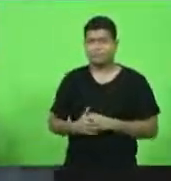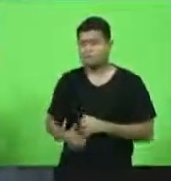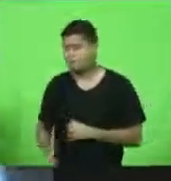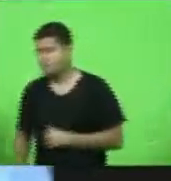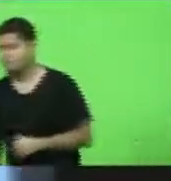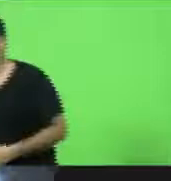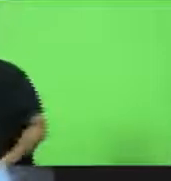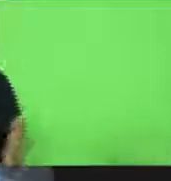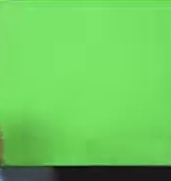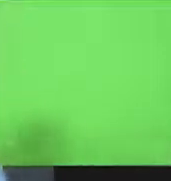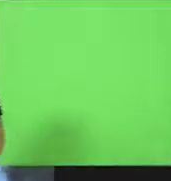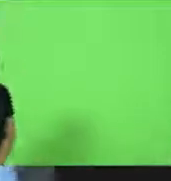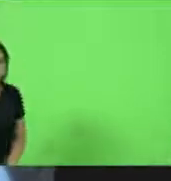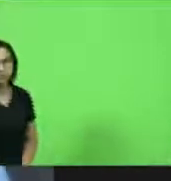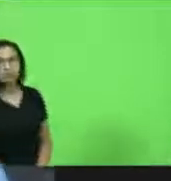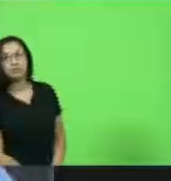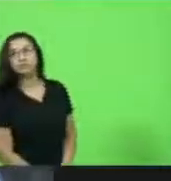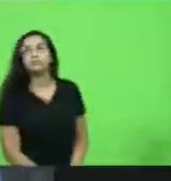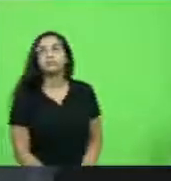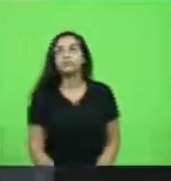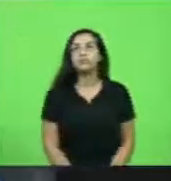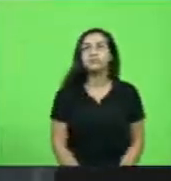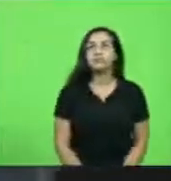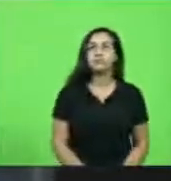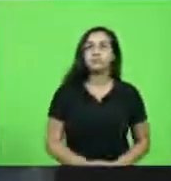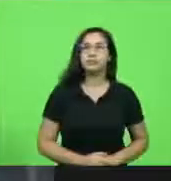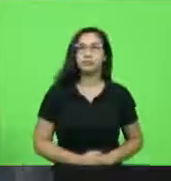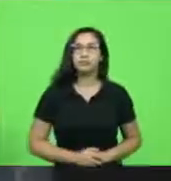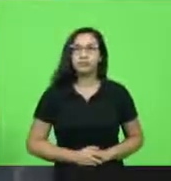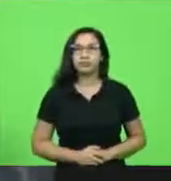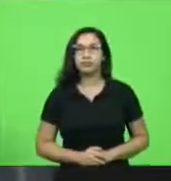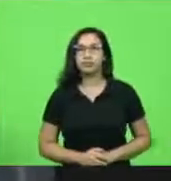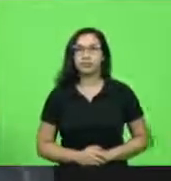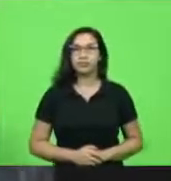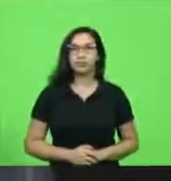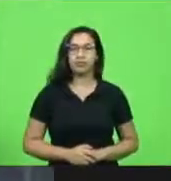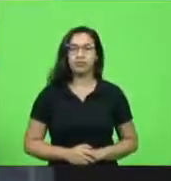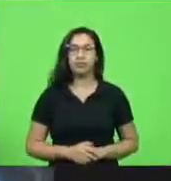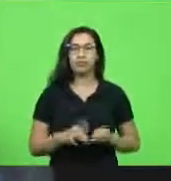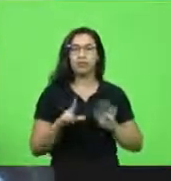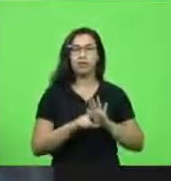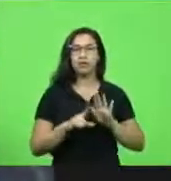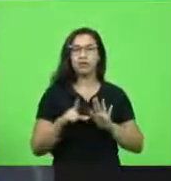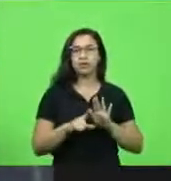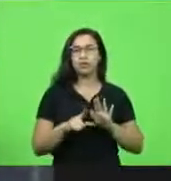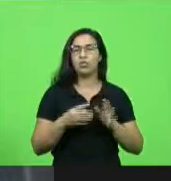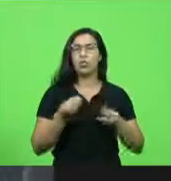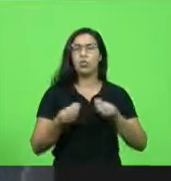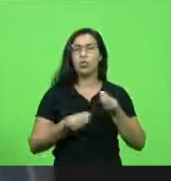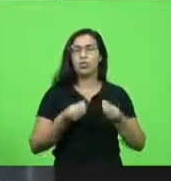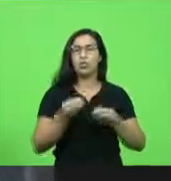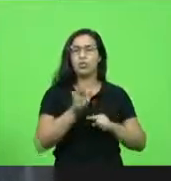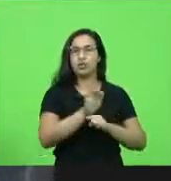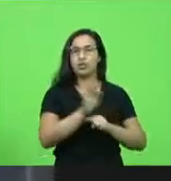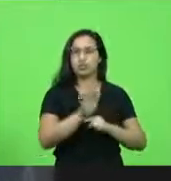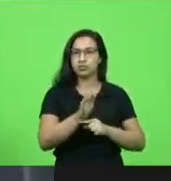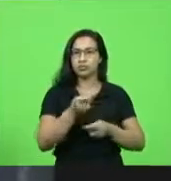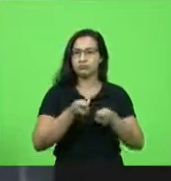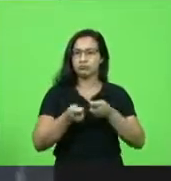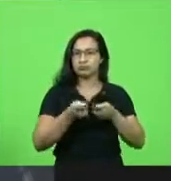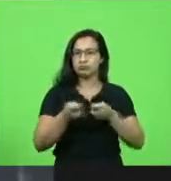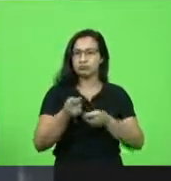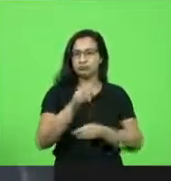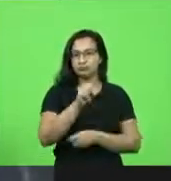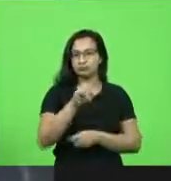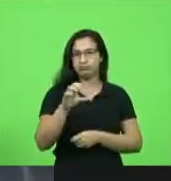presidente da Comissão da Pesca, do Legislativo também nessa frente, que muito pode contribuir com a economia catarinense.